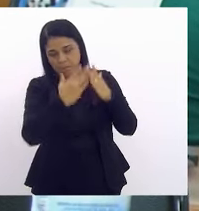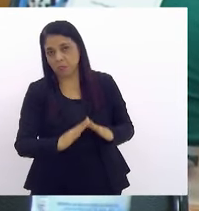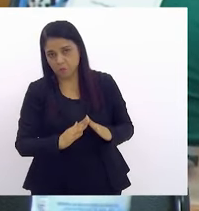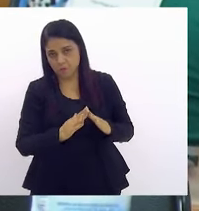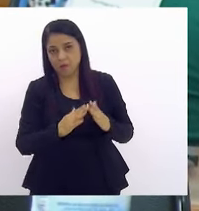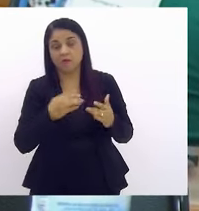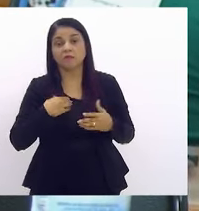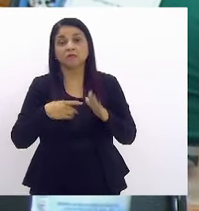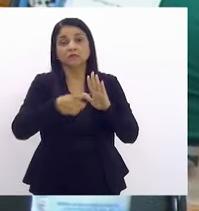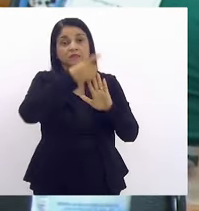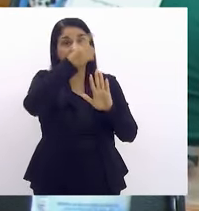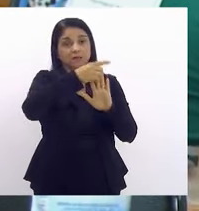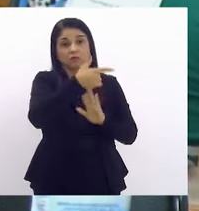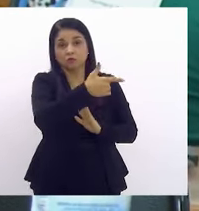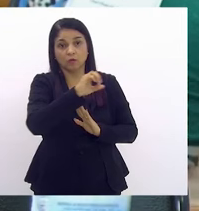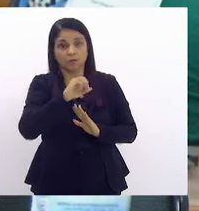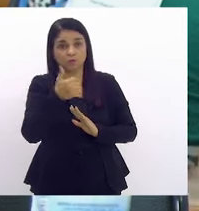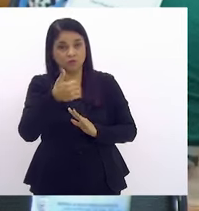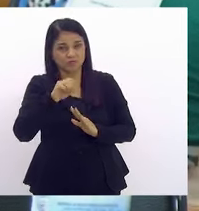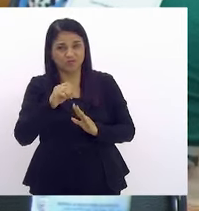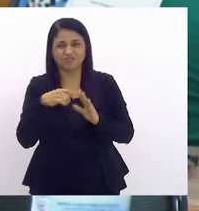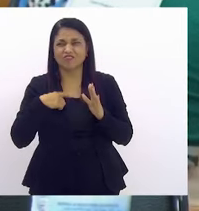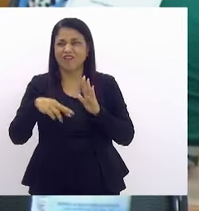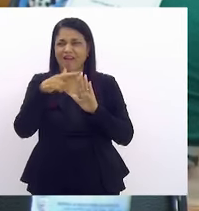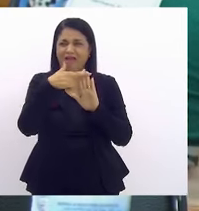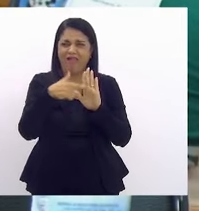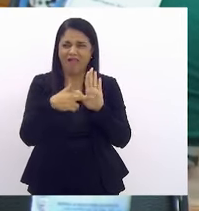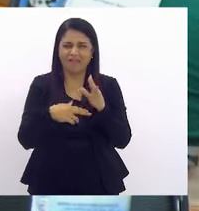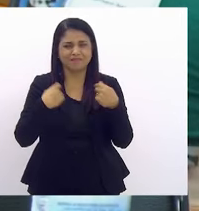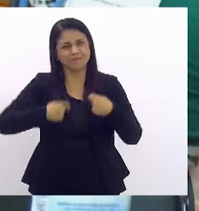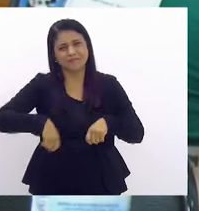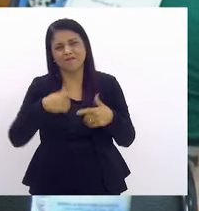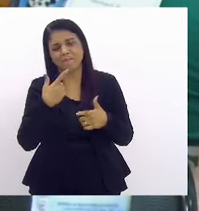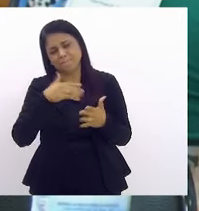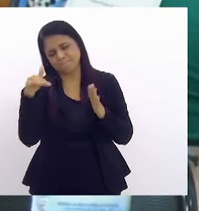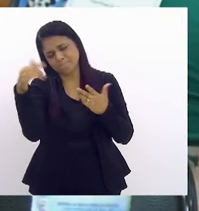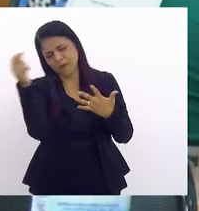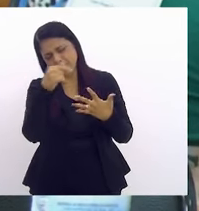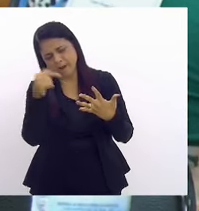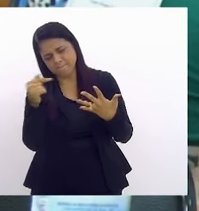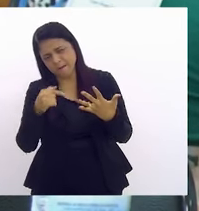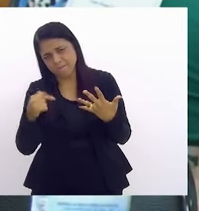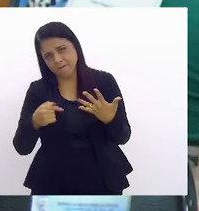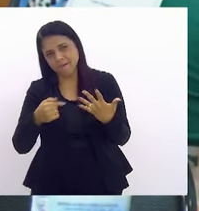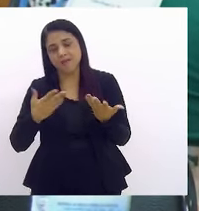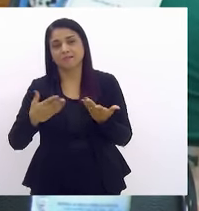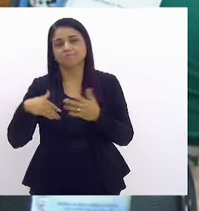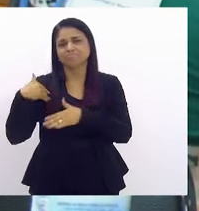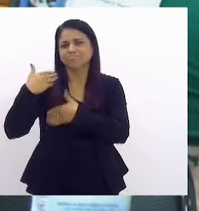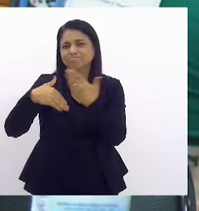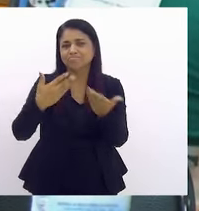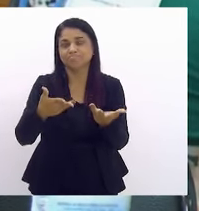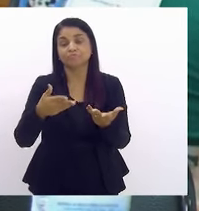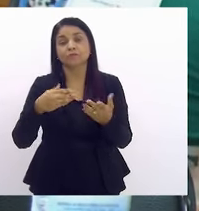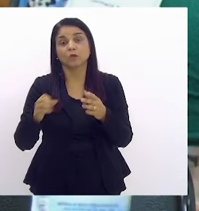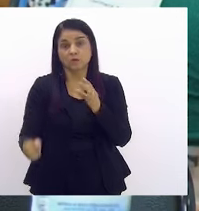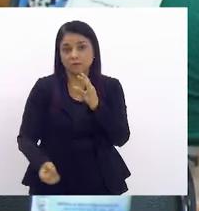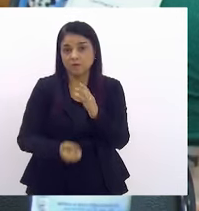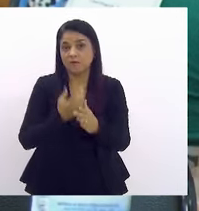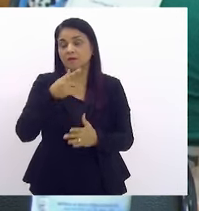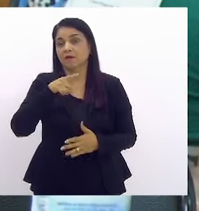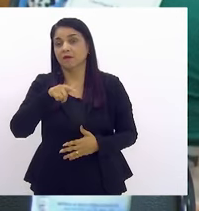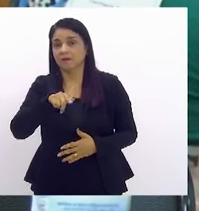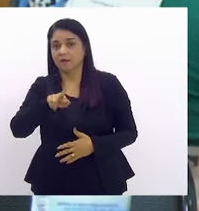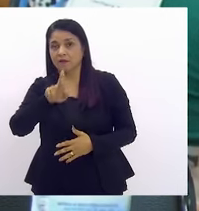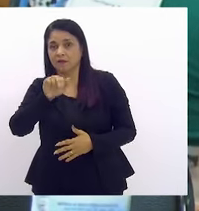2018, você tinha uma série de burocracias que precisam ser vencidas para fazer as demolições. Então, a partir da criação do GATS, que vem atuando aí em todo